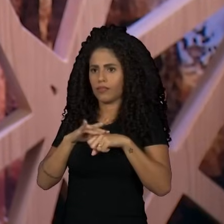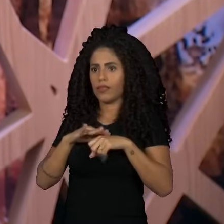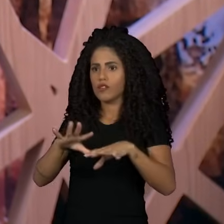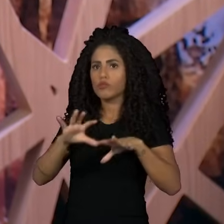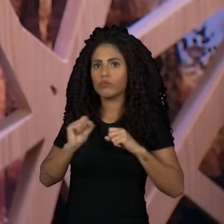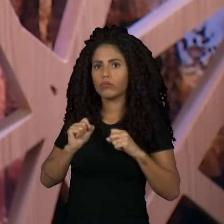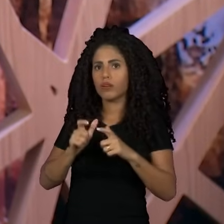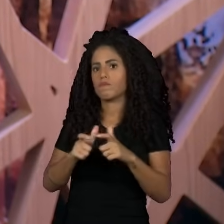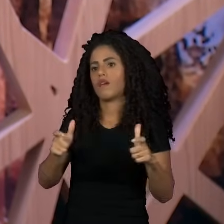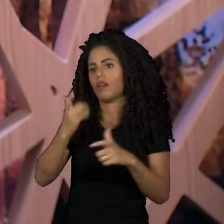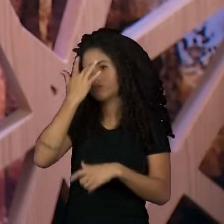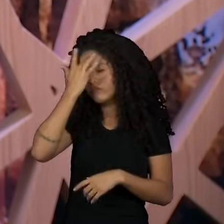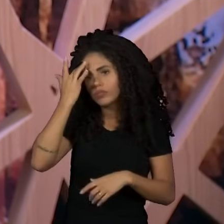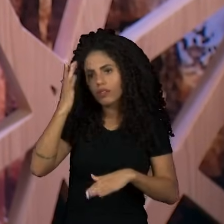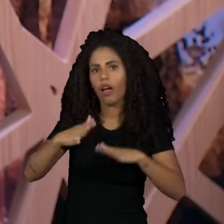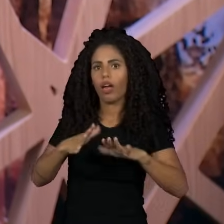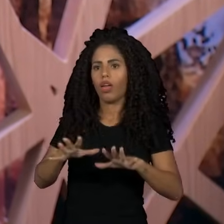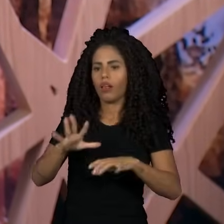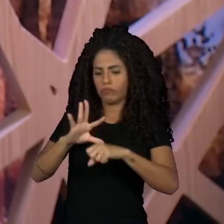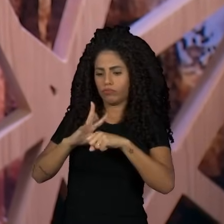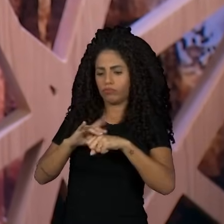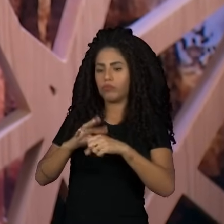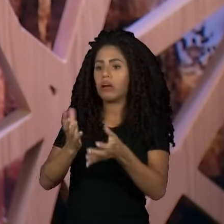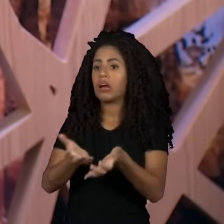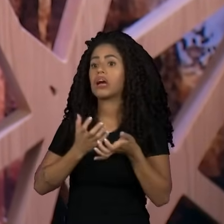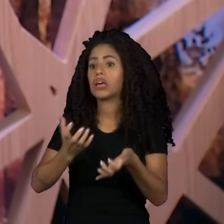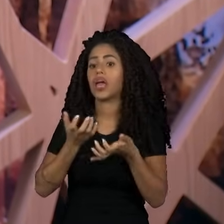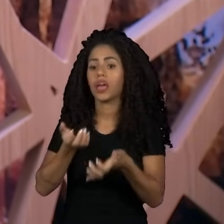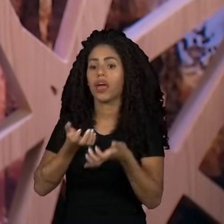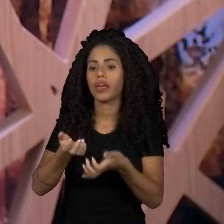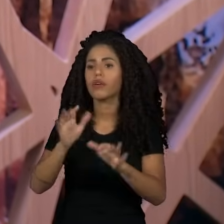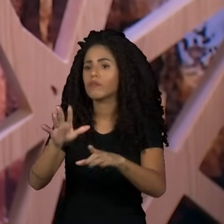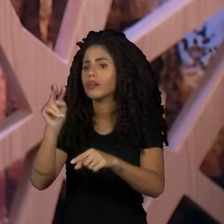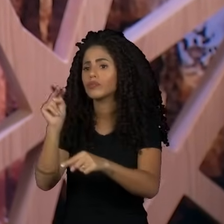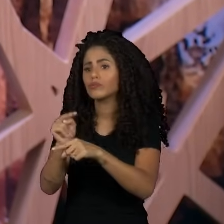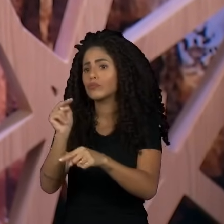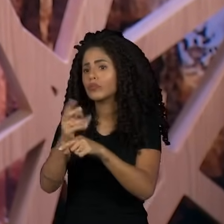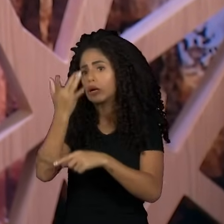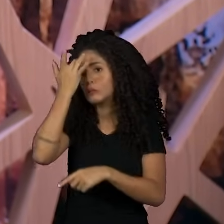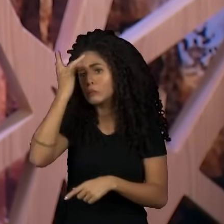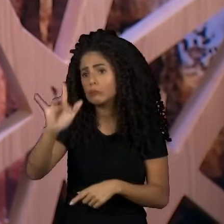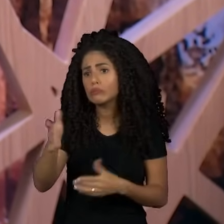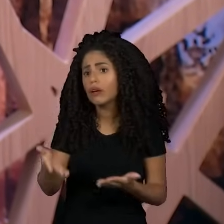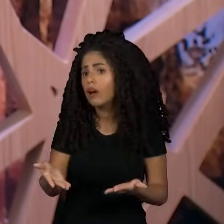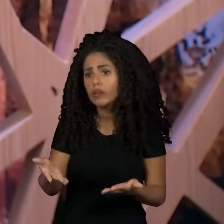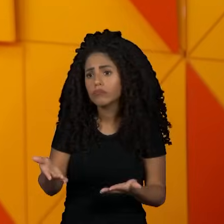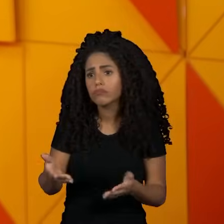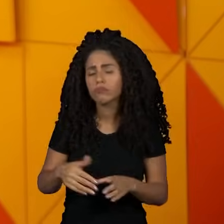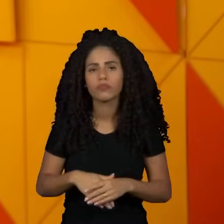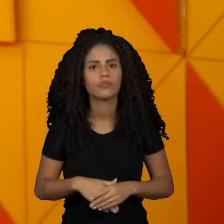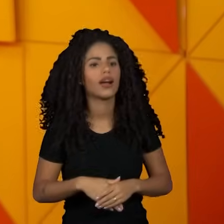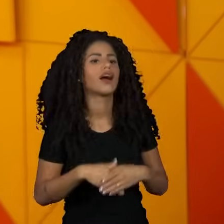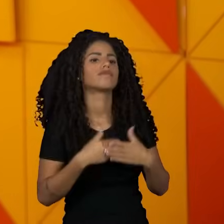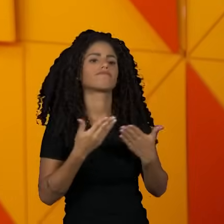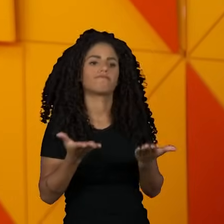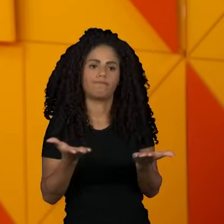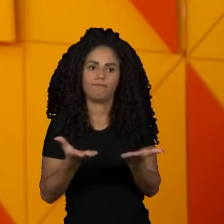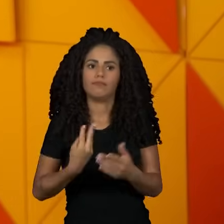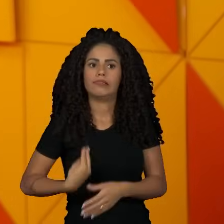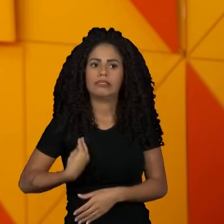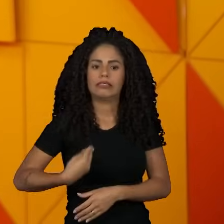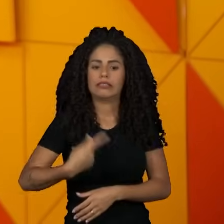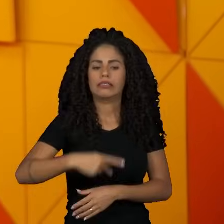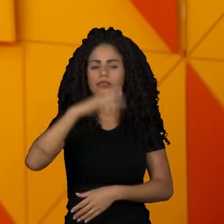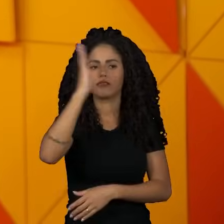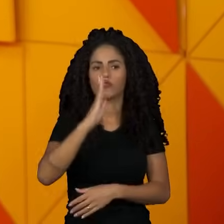das pessoas. Sim. As pessoas têm aquele desejo de ter, mas não sabem como cuidar. Mas não sabem como cuidar, né? Exatamente. Agora, Clarice, a gente está vivendo aqui no